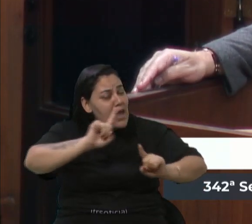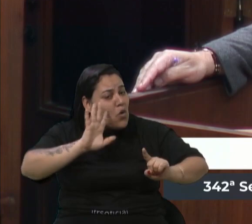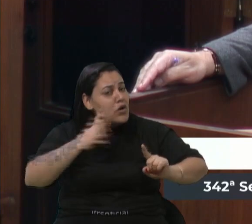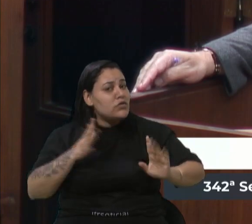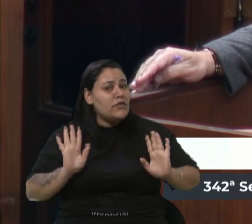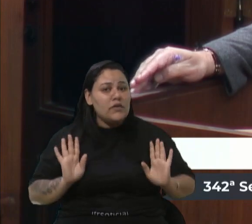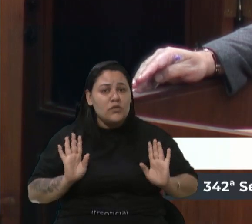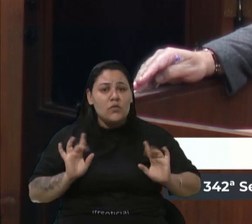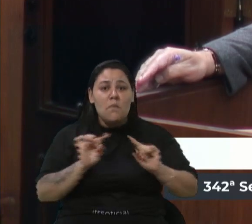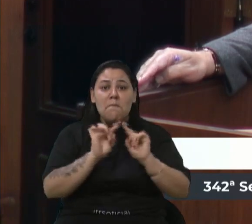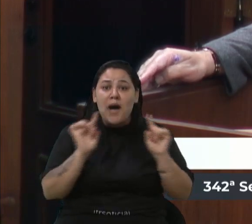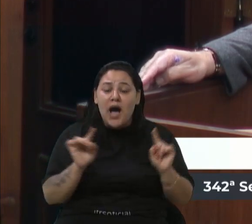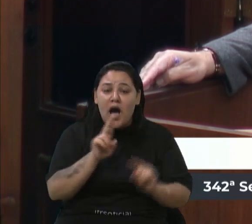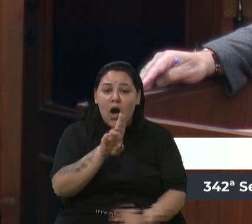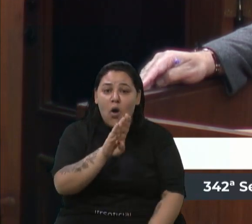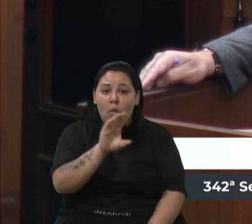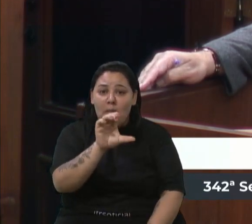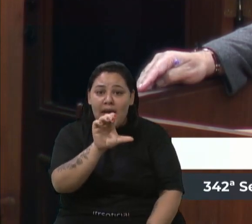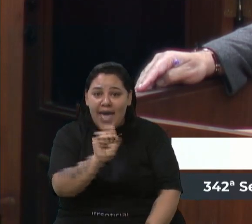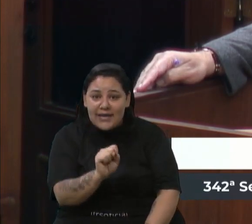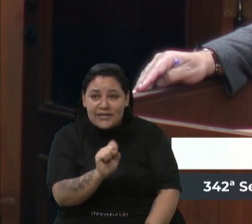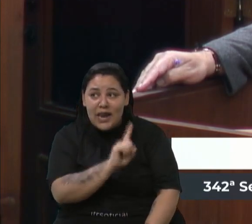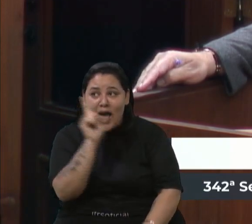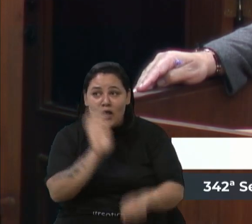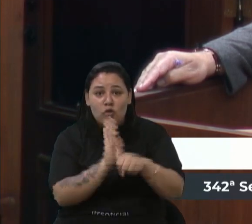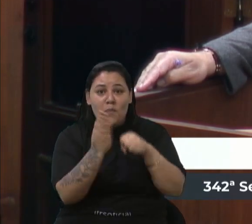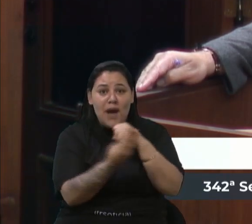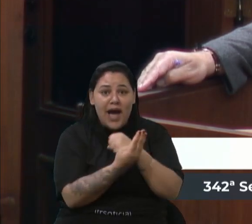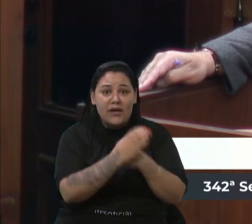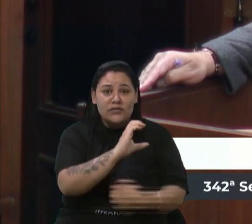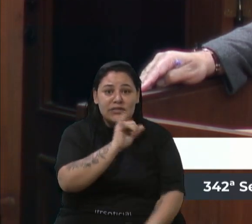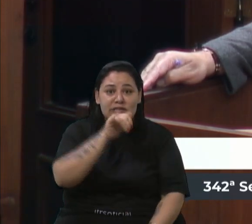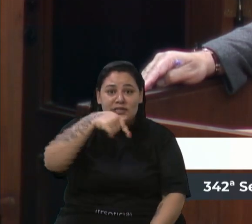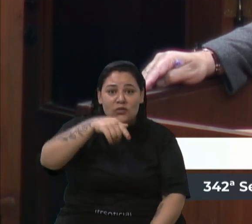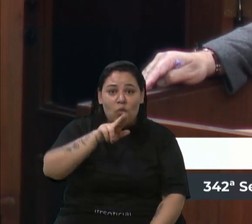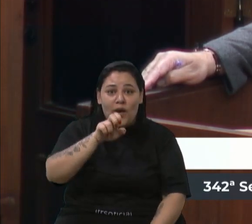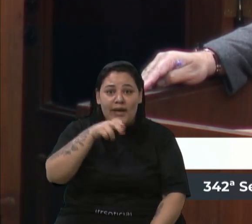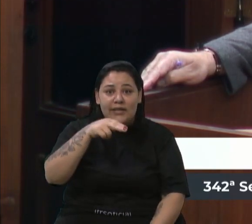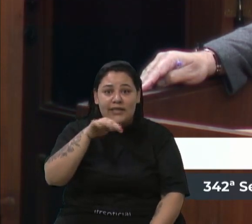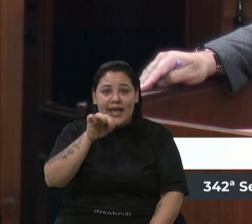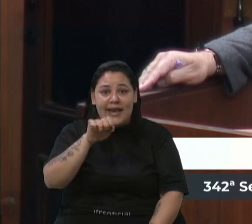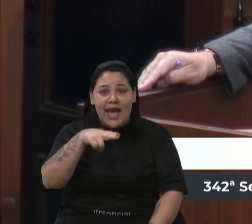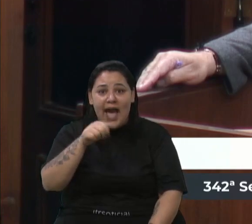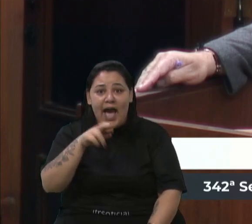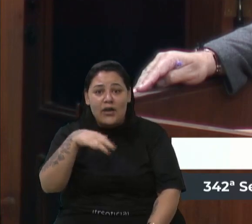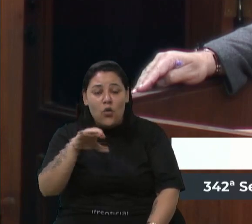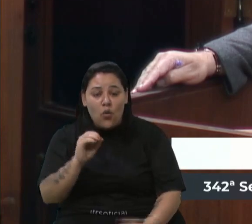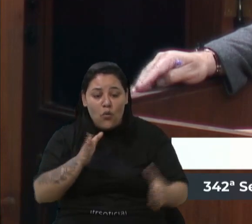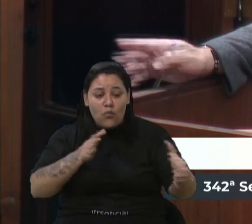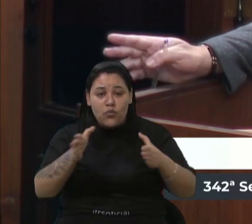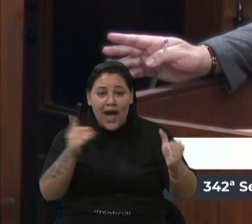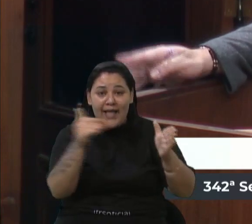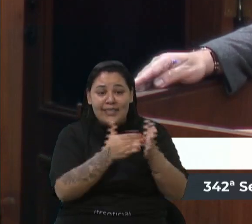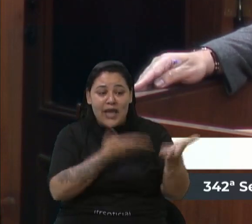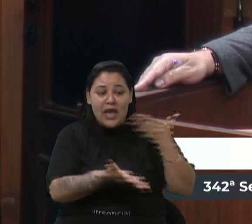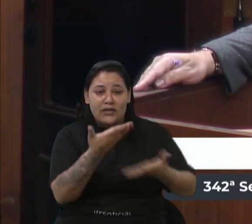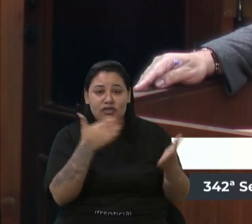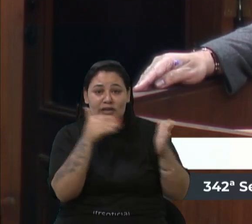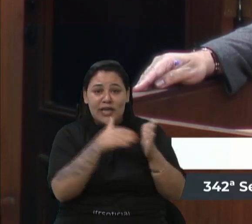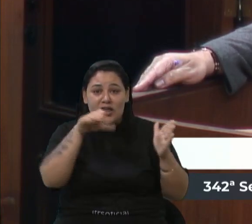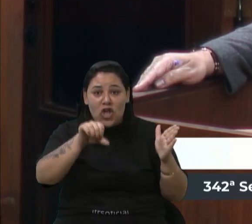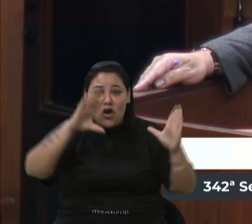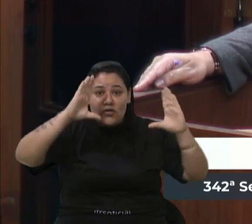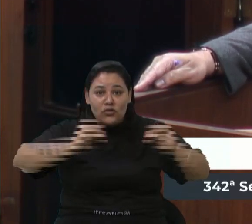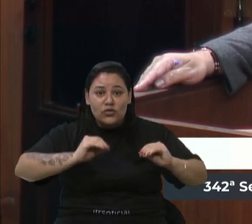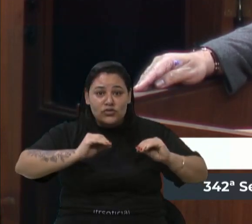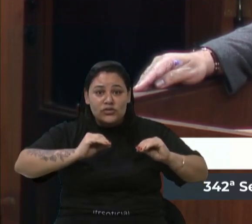do cinquentenário é uma UBS de horário estendido. Vai até às 9 da noite. E, nesse período de inverno, ficava uma penumbra ali